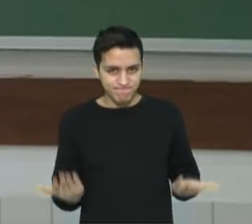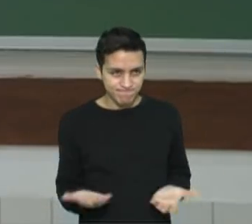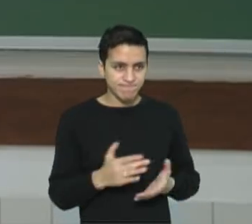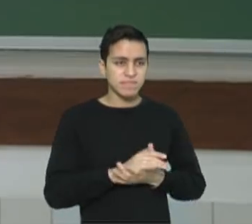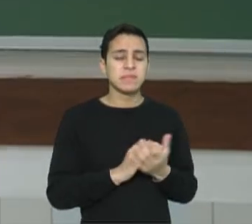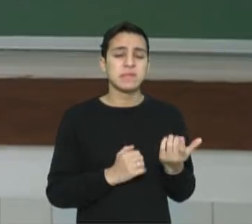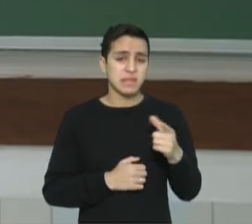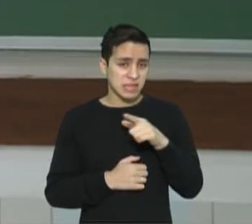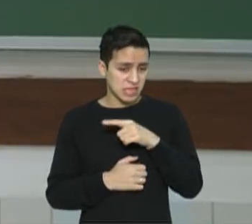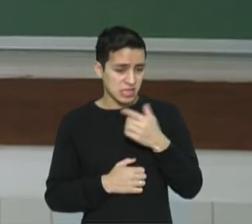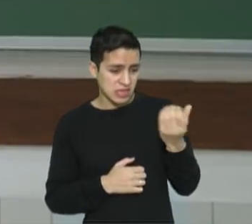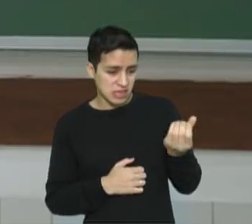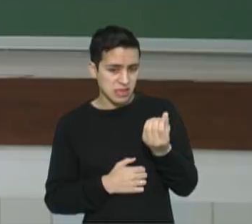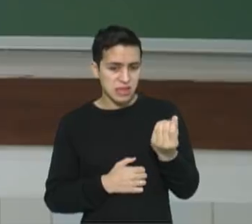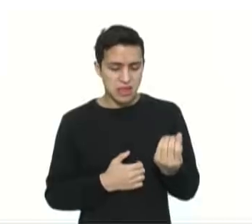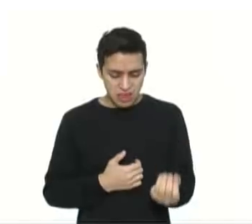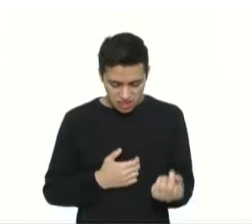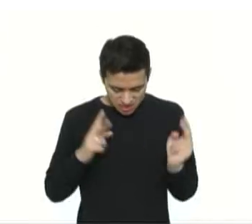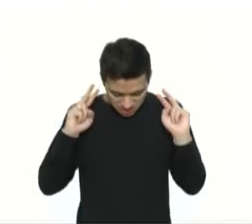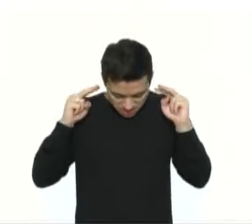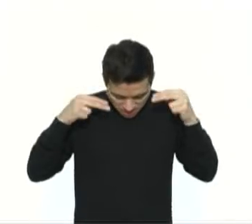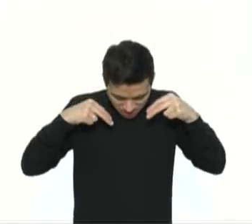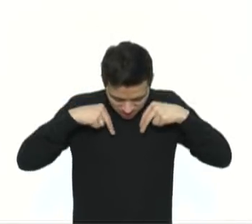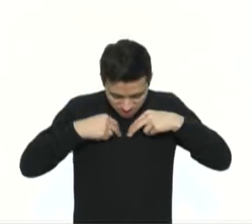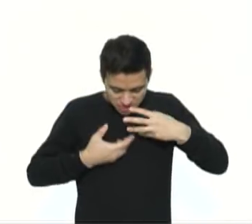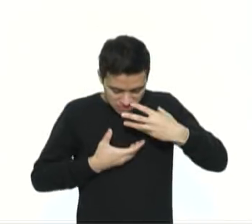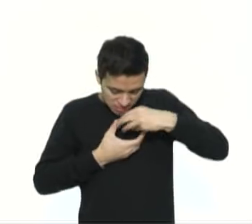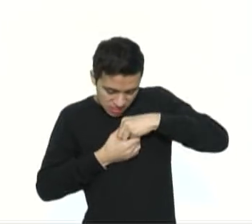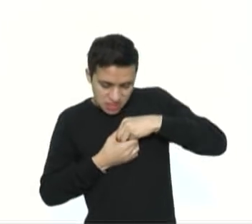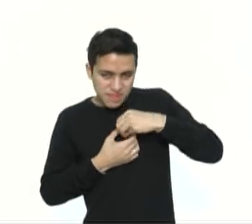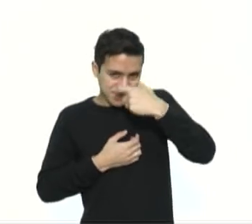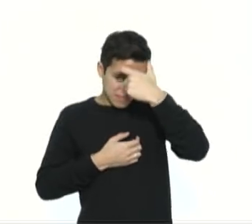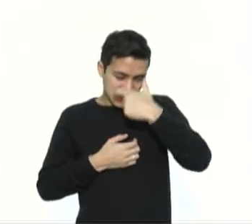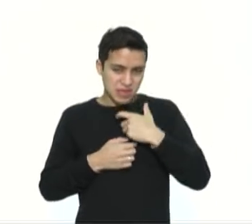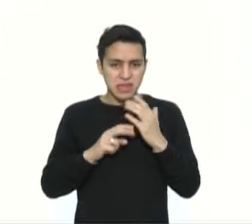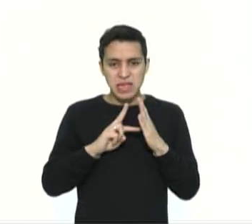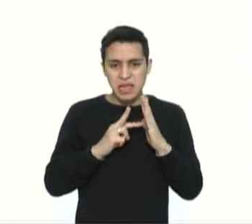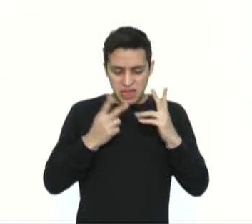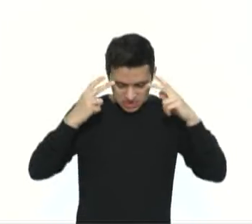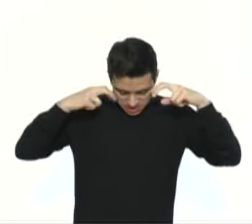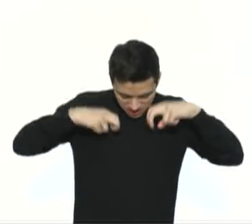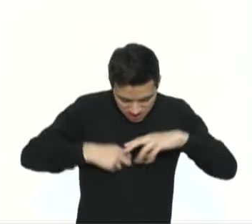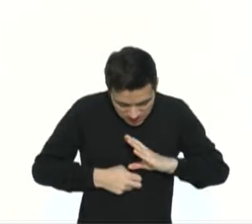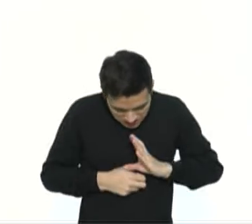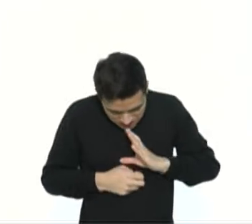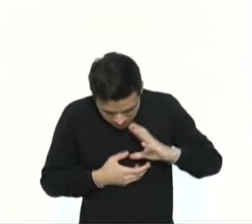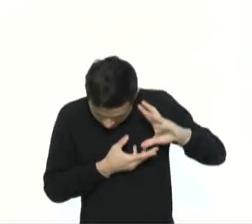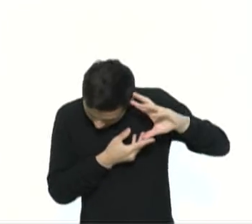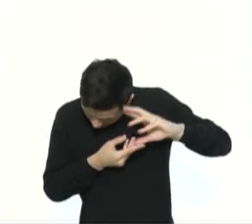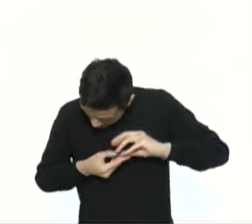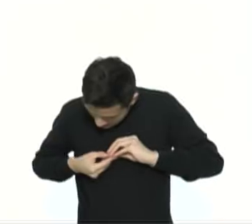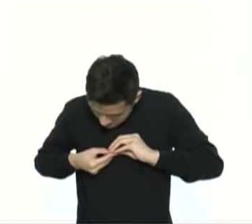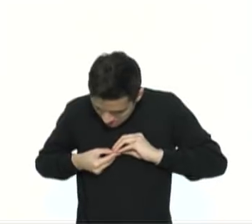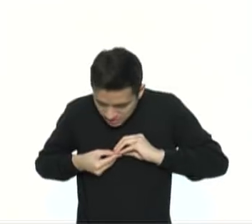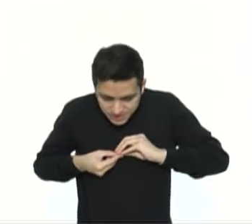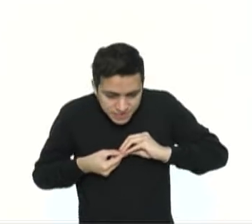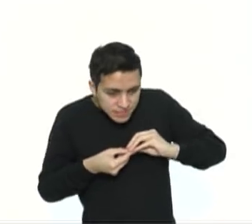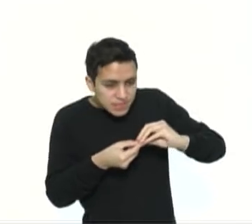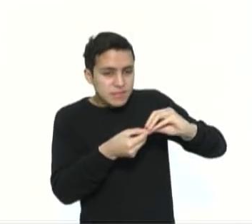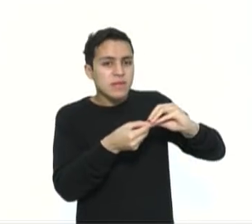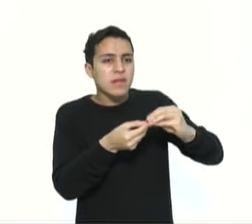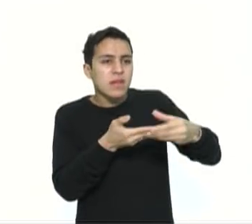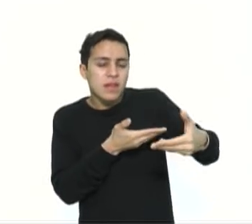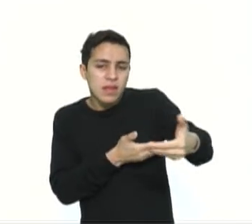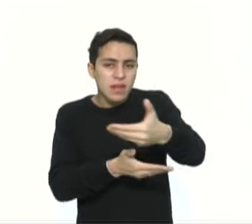E 6, intrapessoal é a inclinação para se conhecer e usar o entendimento de si mesmo